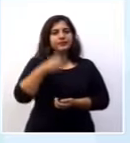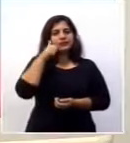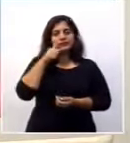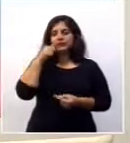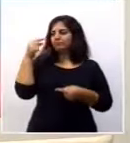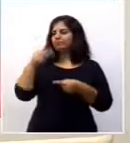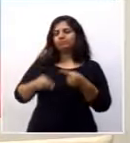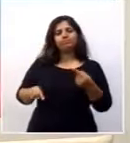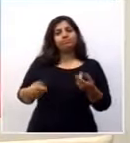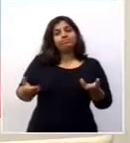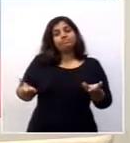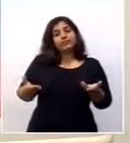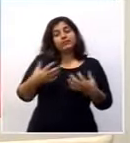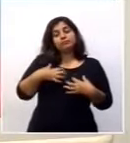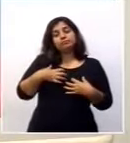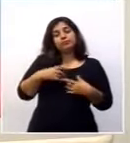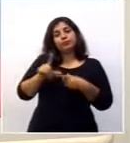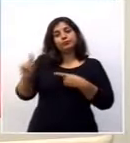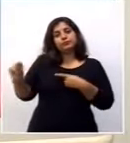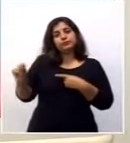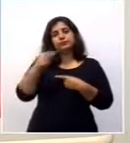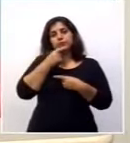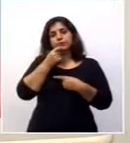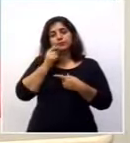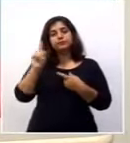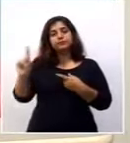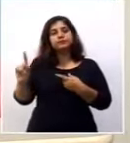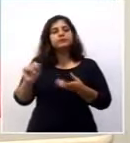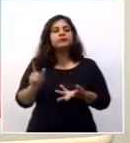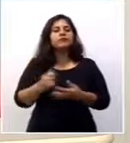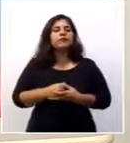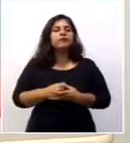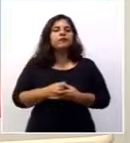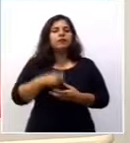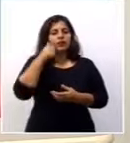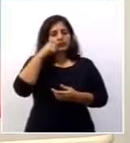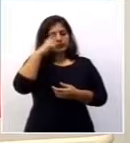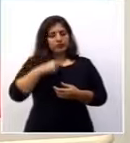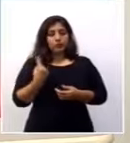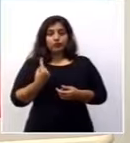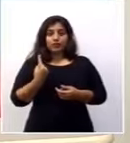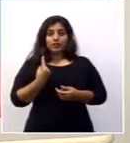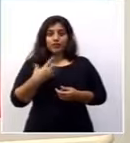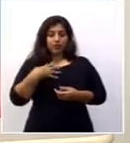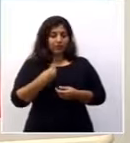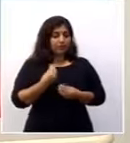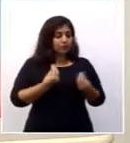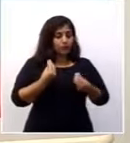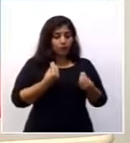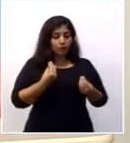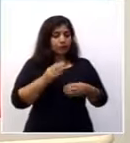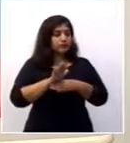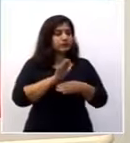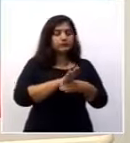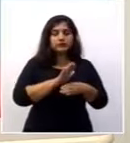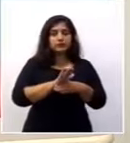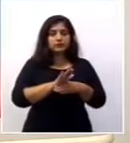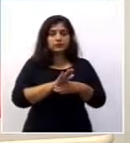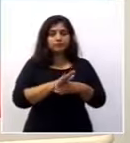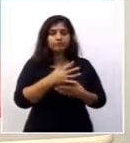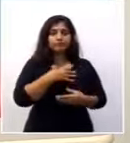concordou, mas ele acabou indo. Quando Noêmia ficou sozinha com os filhos, ela tentou achar um jeito de sustentá-los,